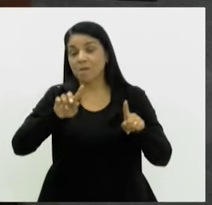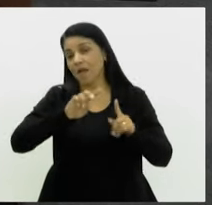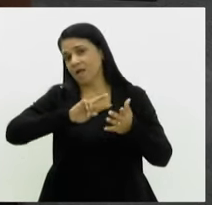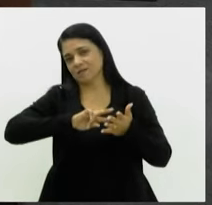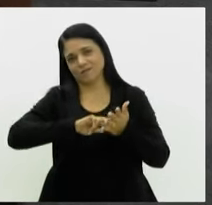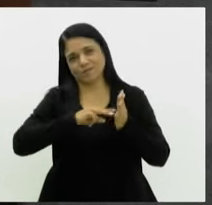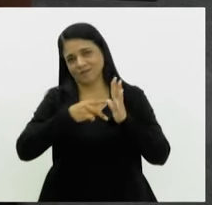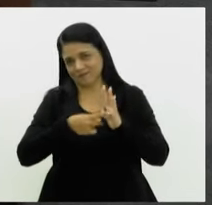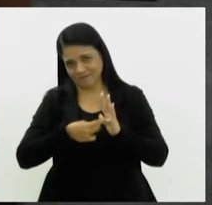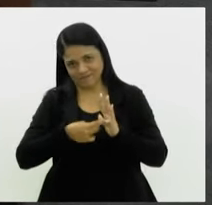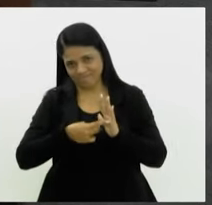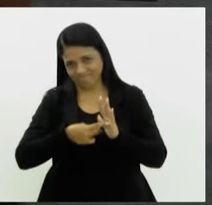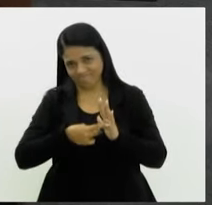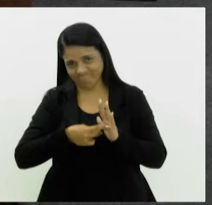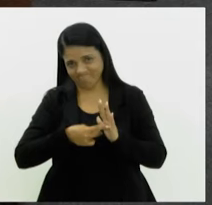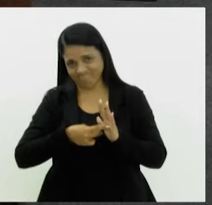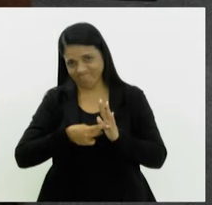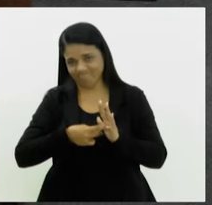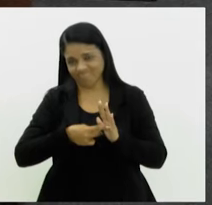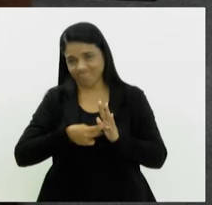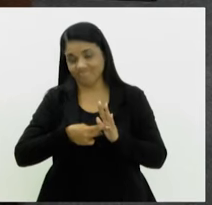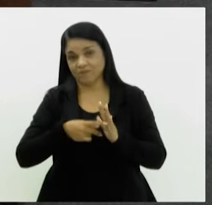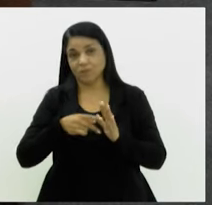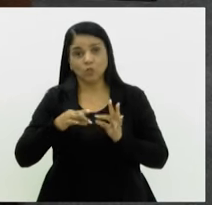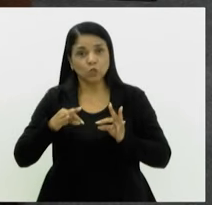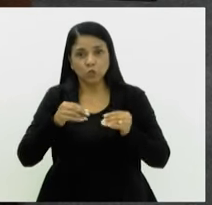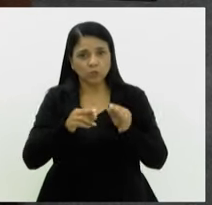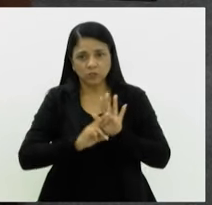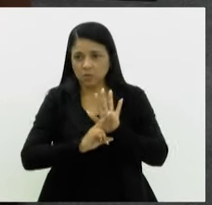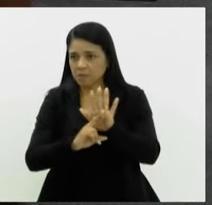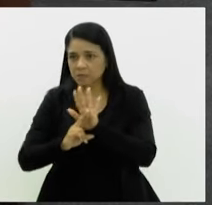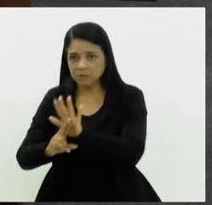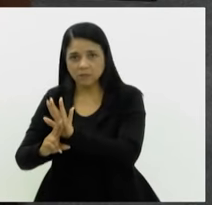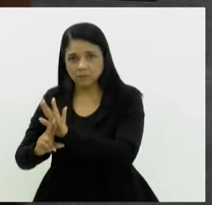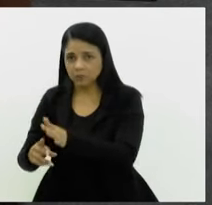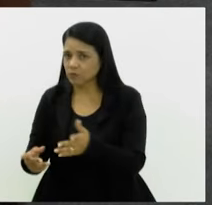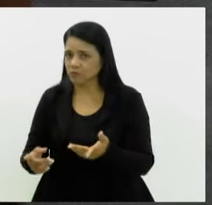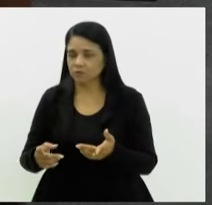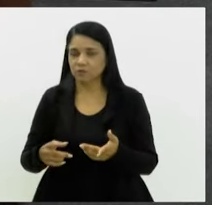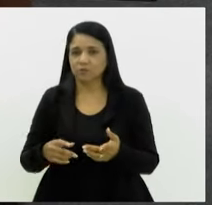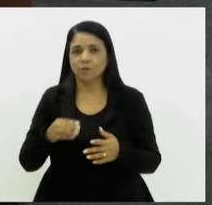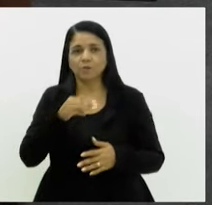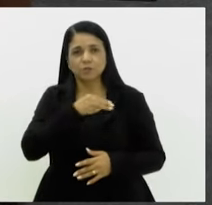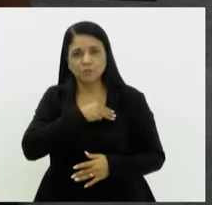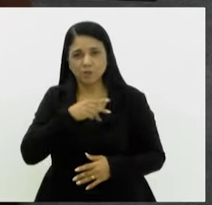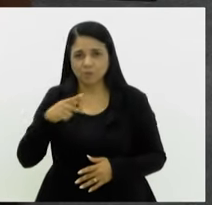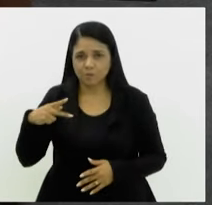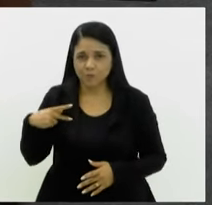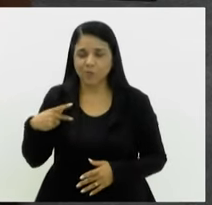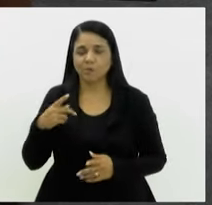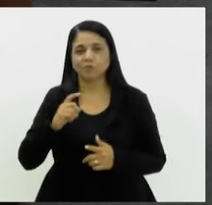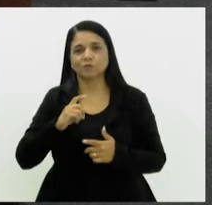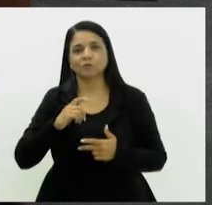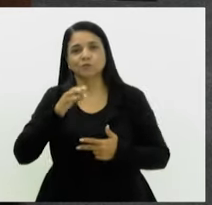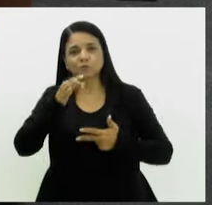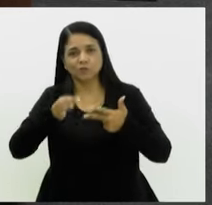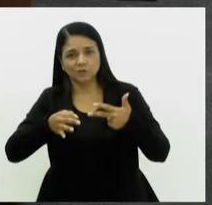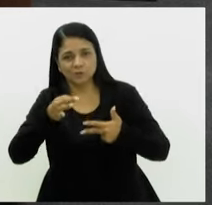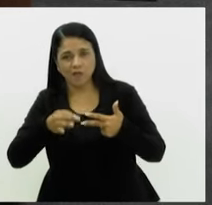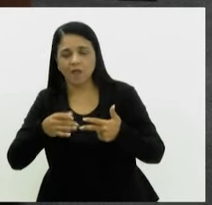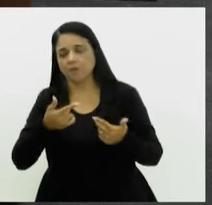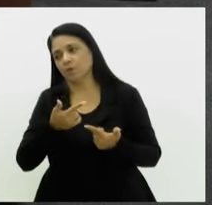devemos estar em todas as representações, assim como o Ministério Público, o Judiciário, etc.